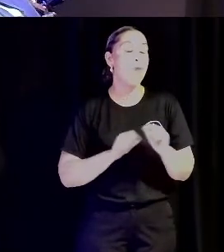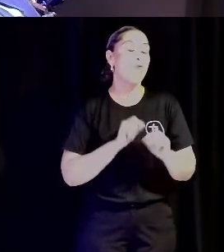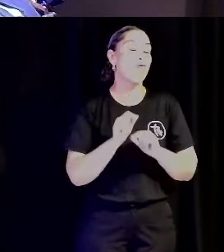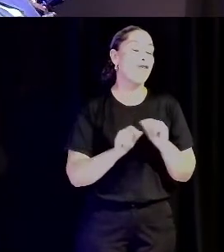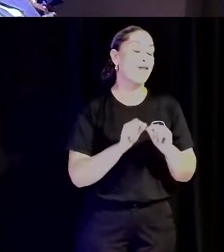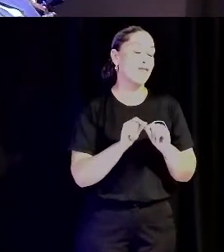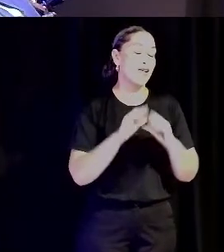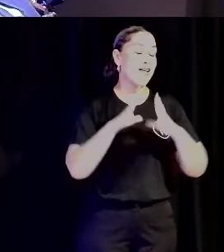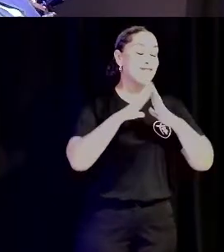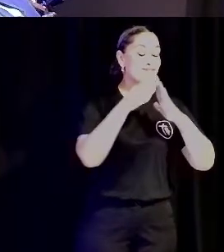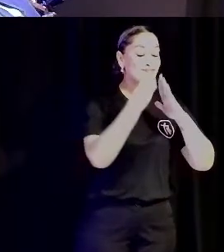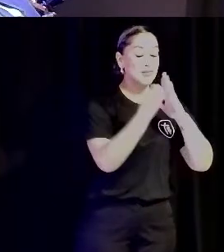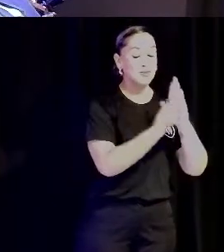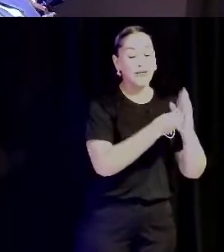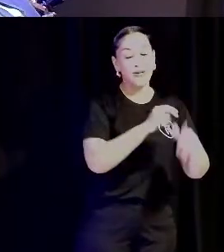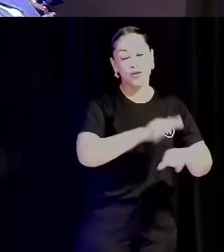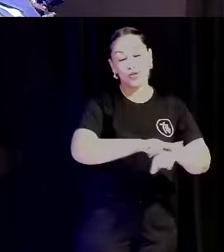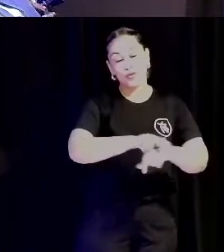na igreja de Filipos,